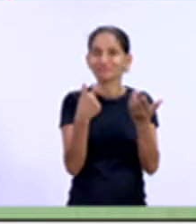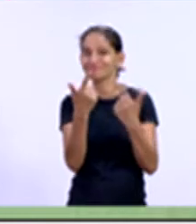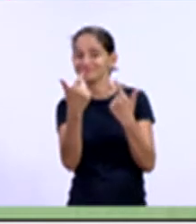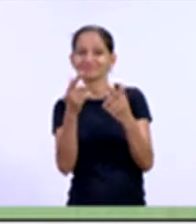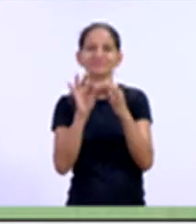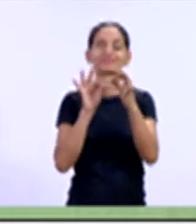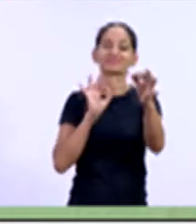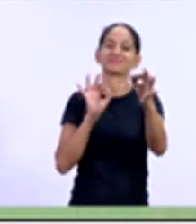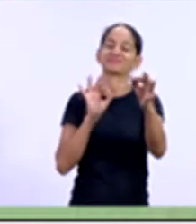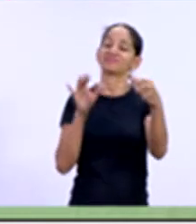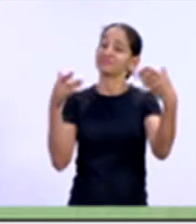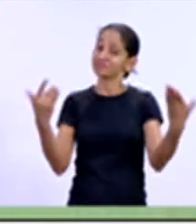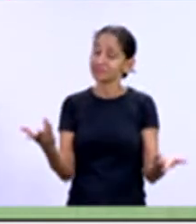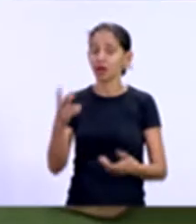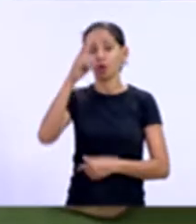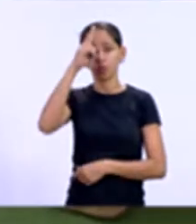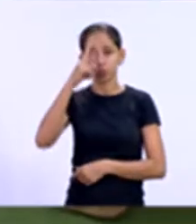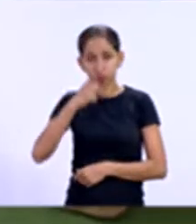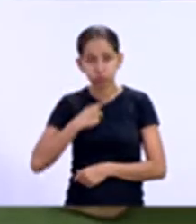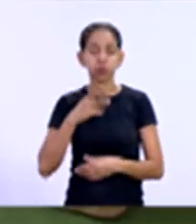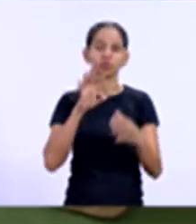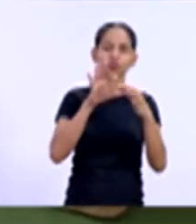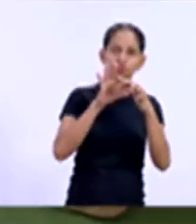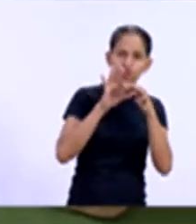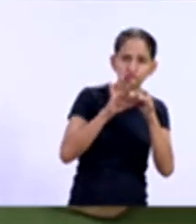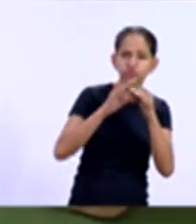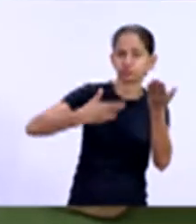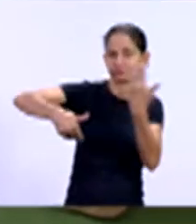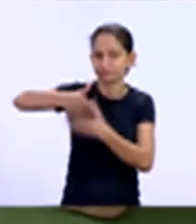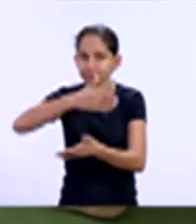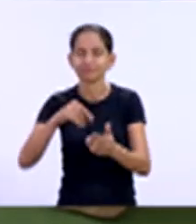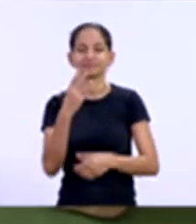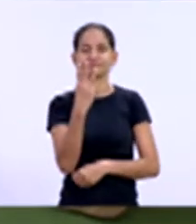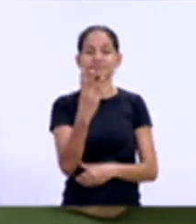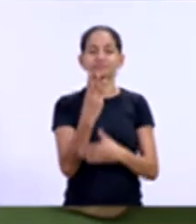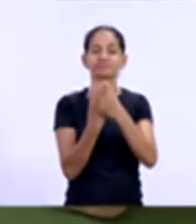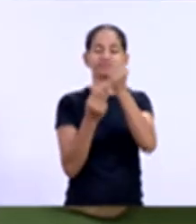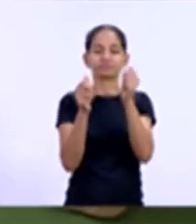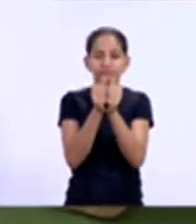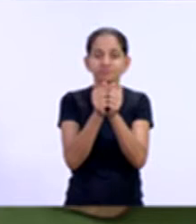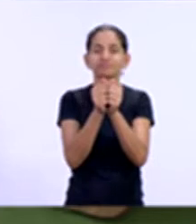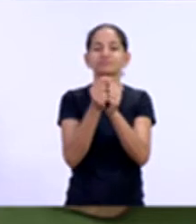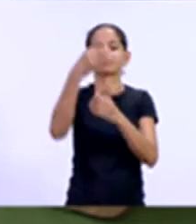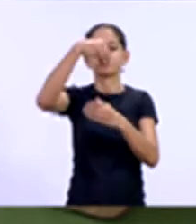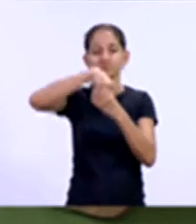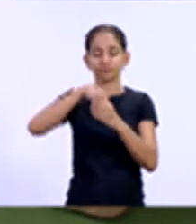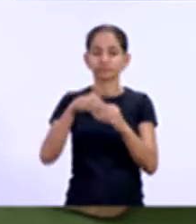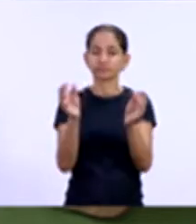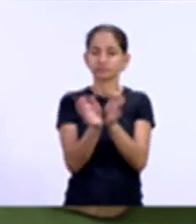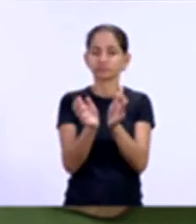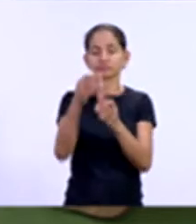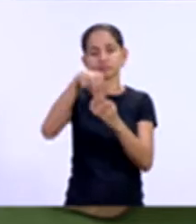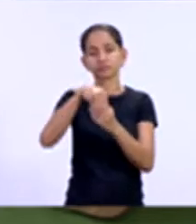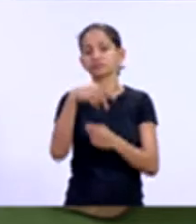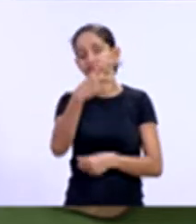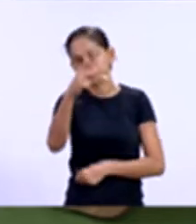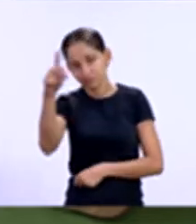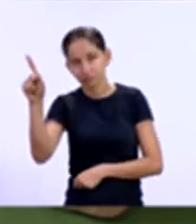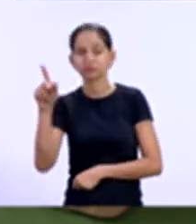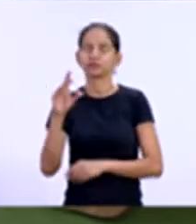esse princípio de autonomia, de cooperação, de interação para as comunidades virtuais de aprendizagem, para